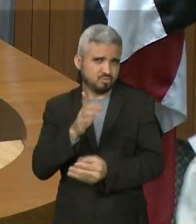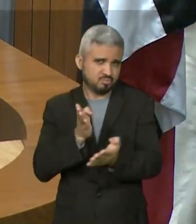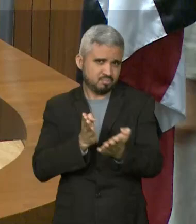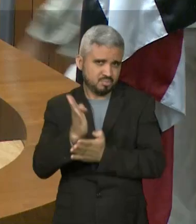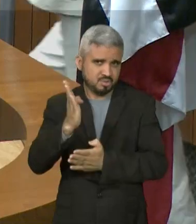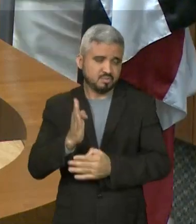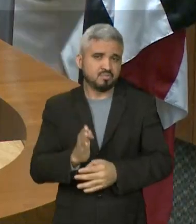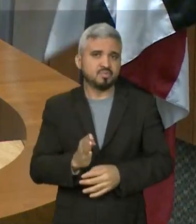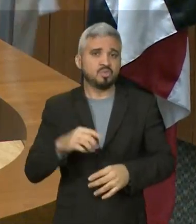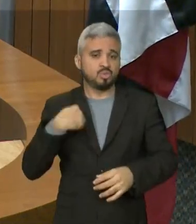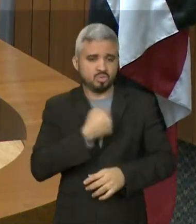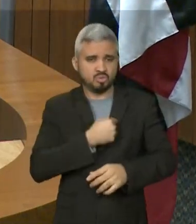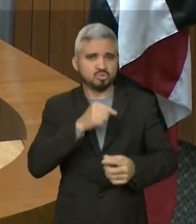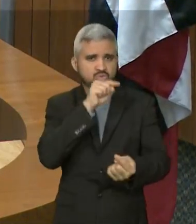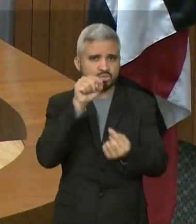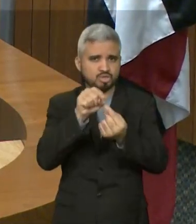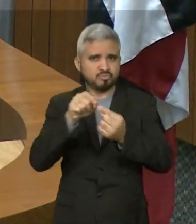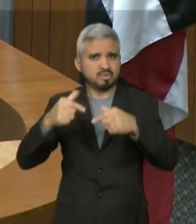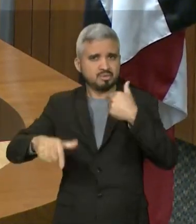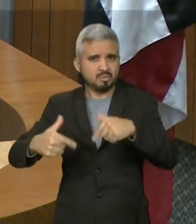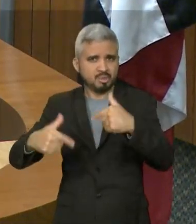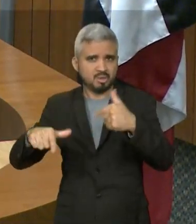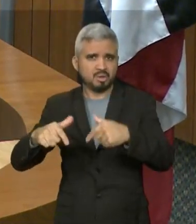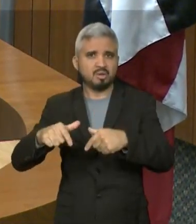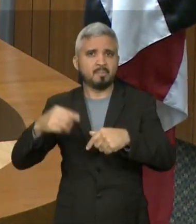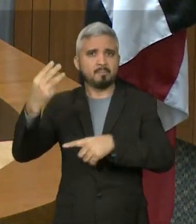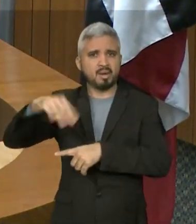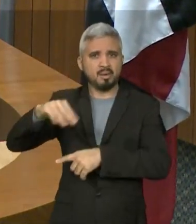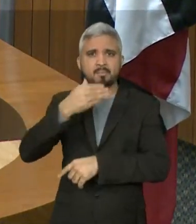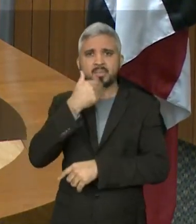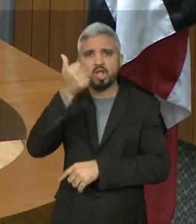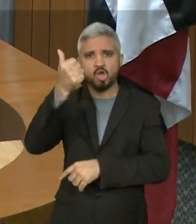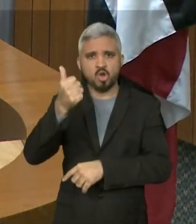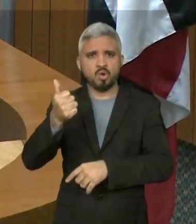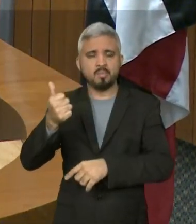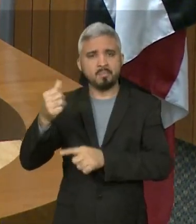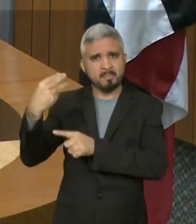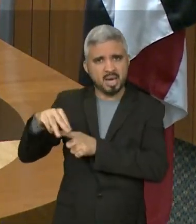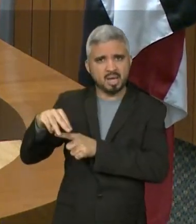por um Maranhão melhor, um Maranhão mais feliz e um Maranhão